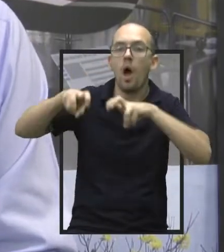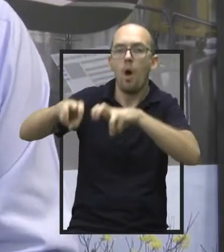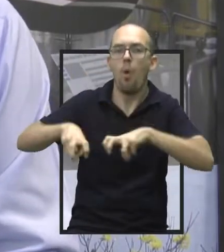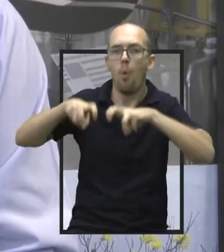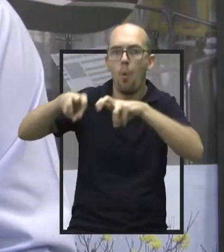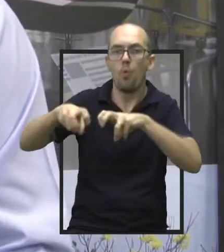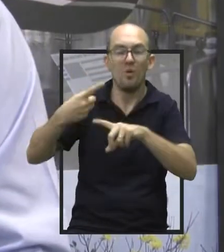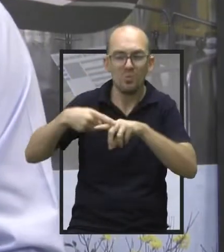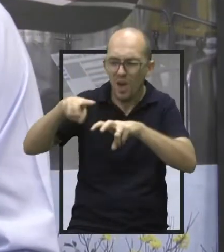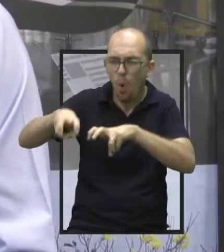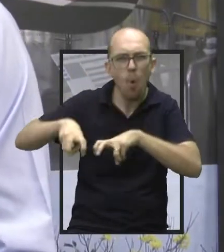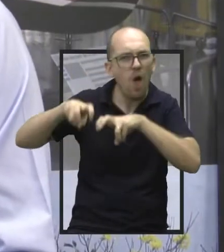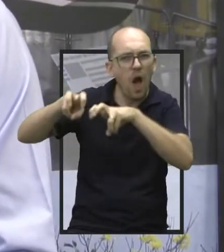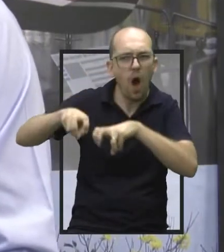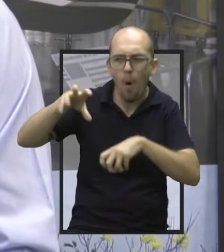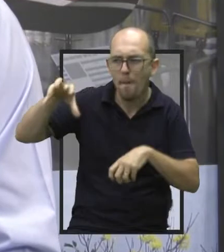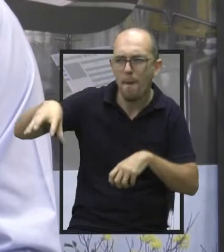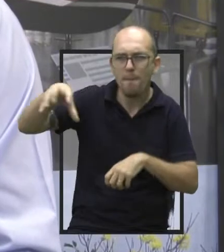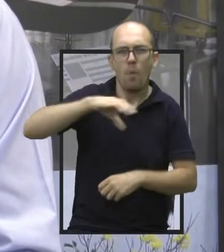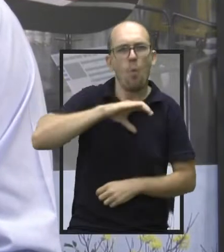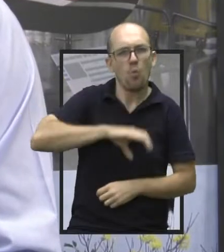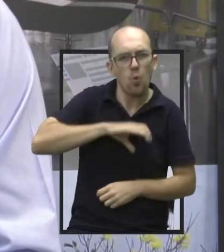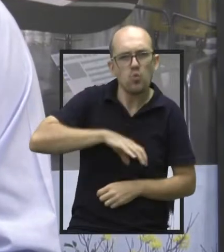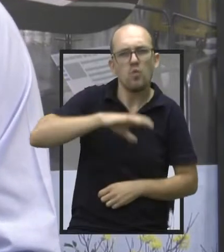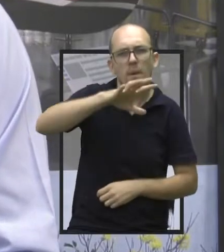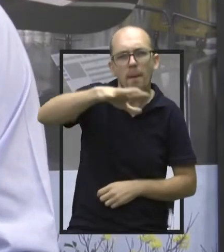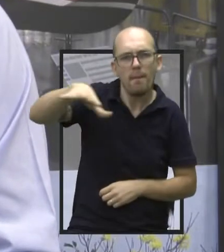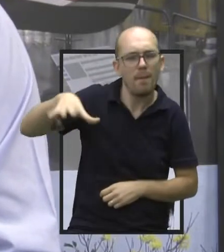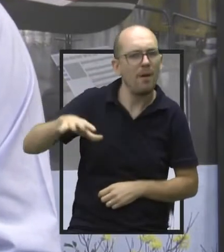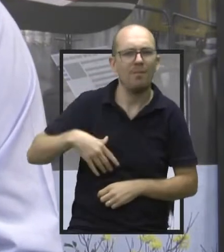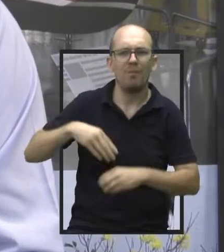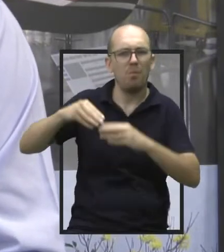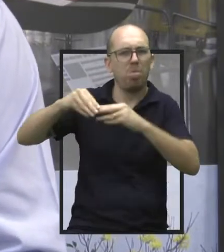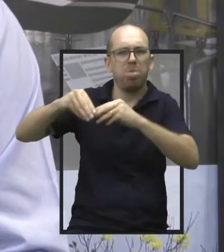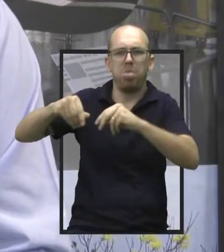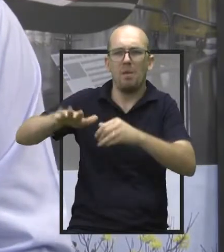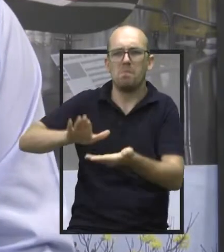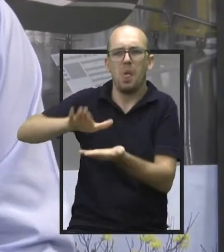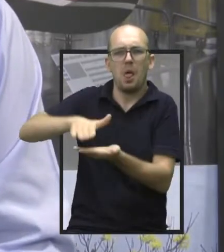estradas rurais estão em péssimo estado de conservação. Eu bato nisso.